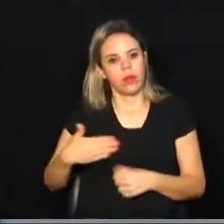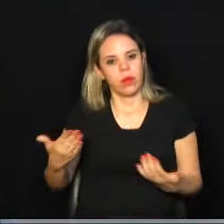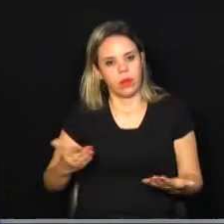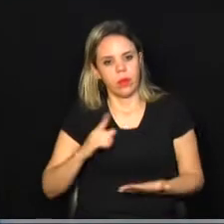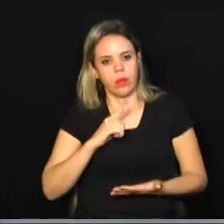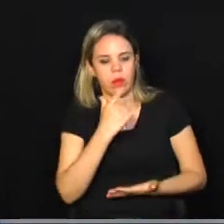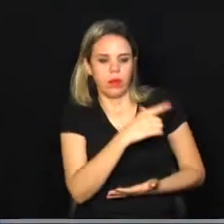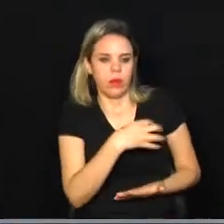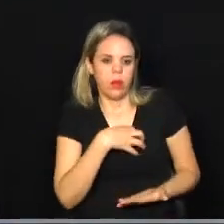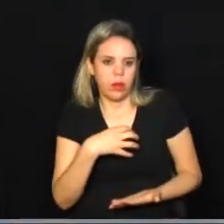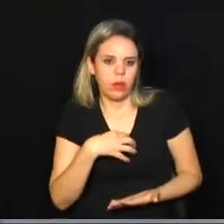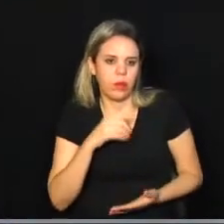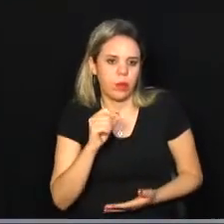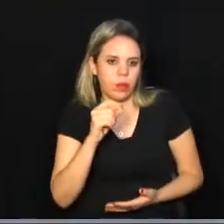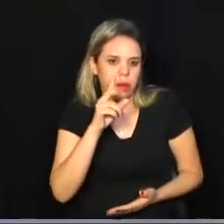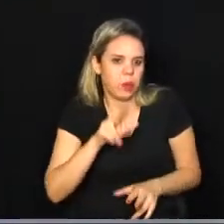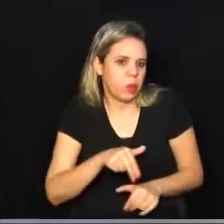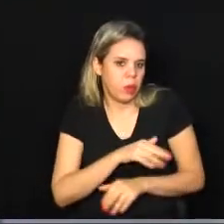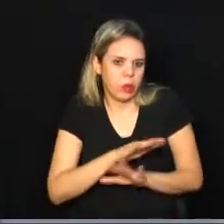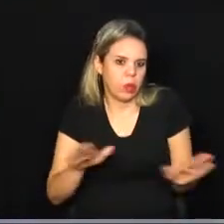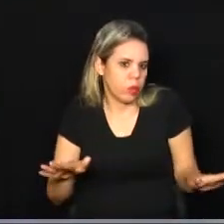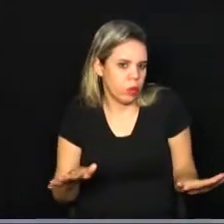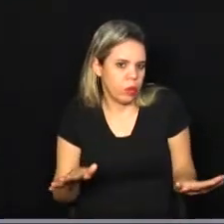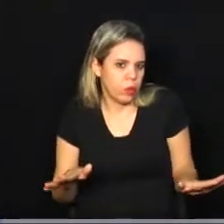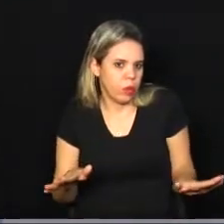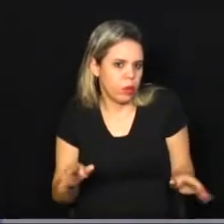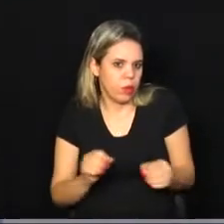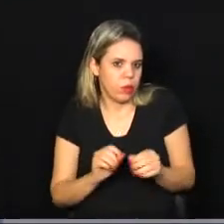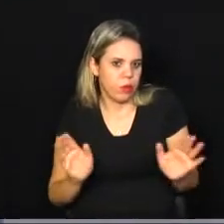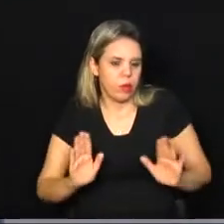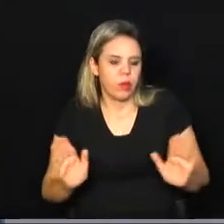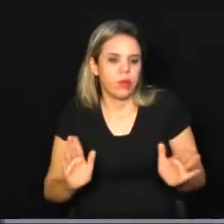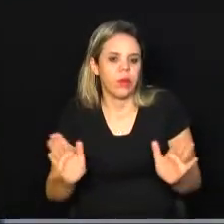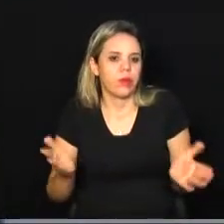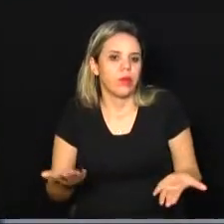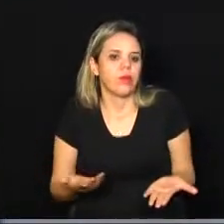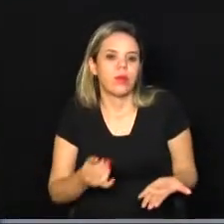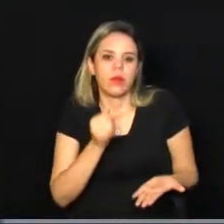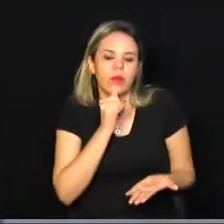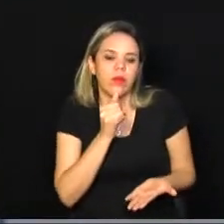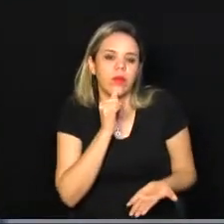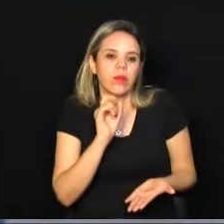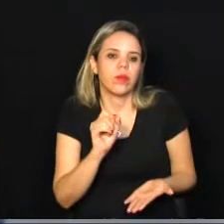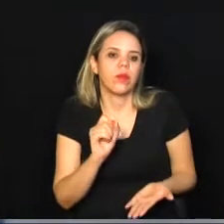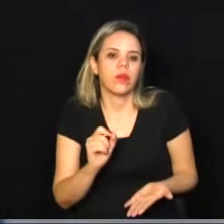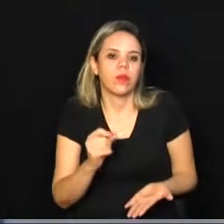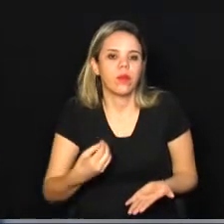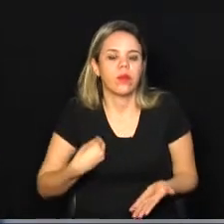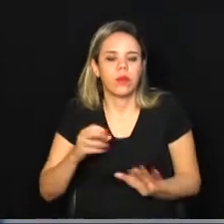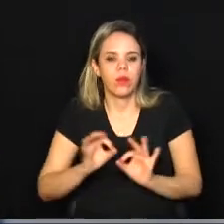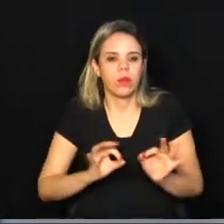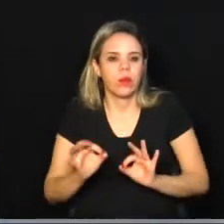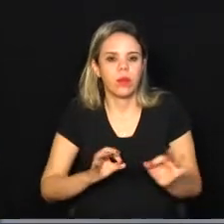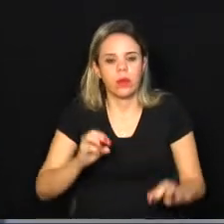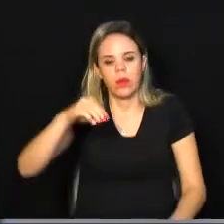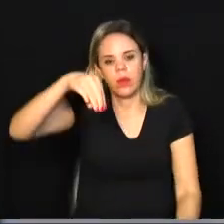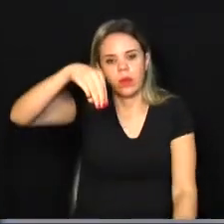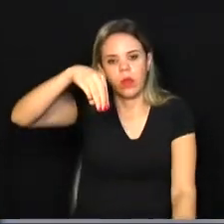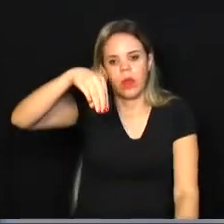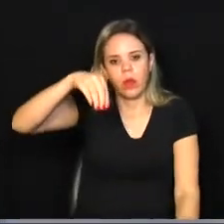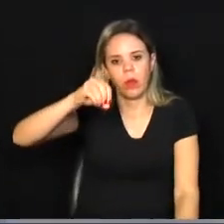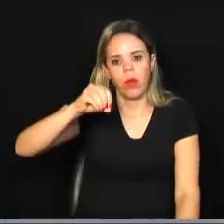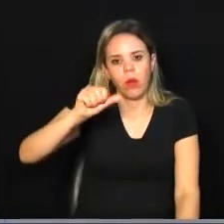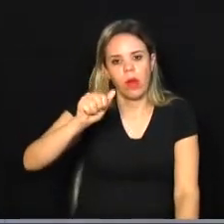existem modalidades que eu nunca fiz. Como, por exemplo, eu estou preparando a Moara para o Rally